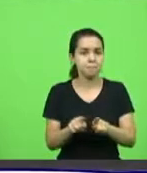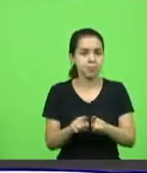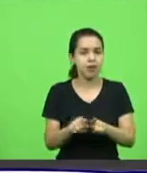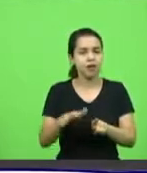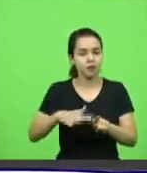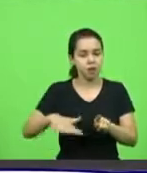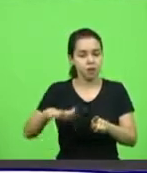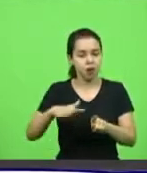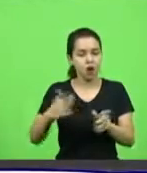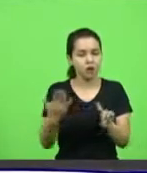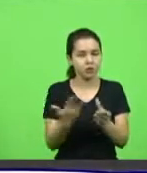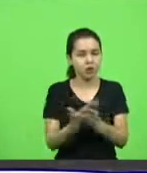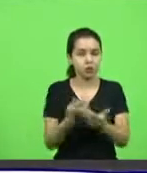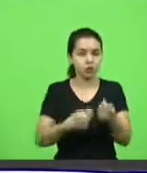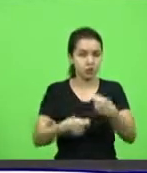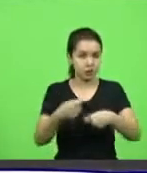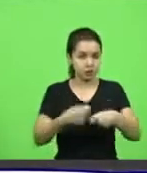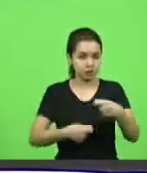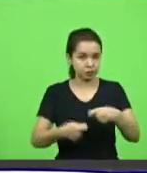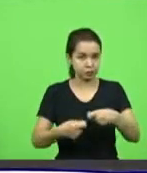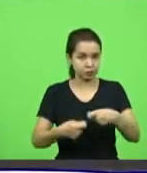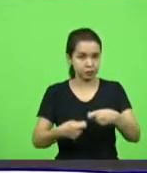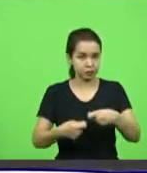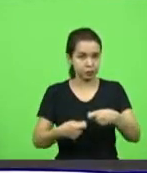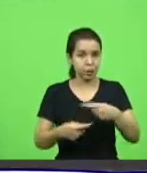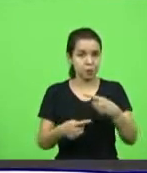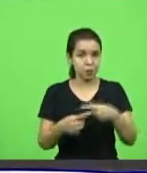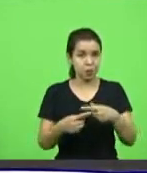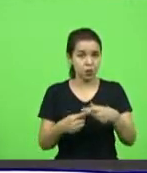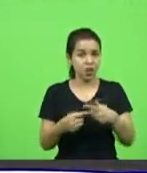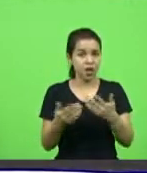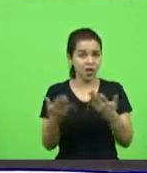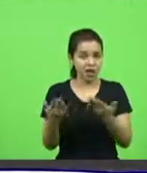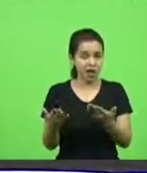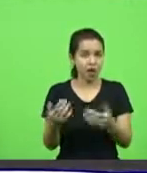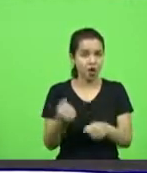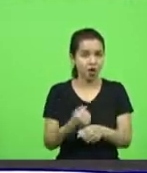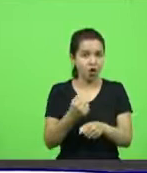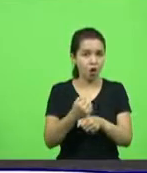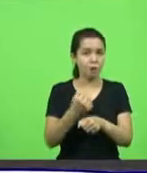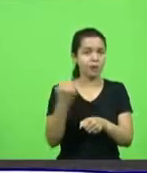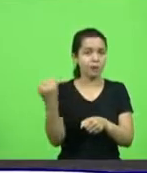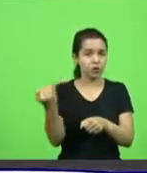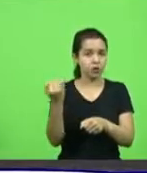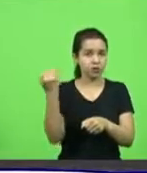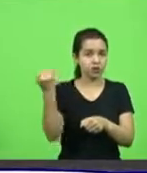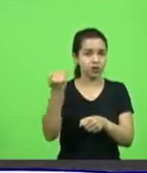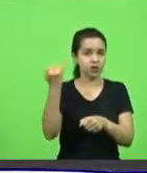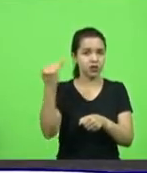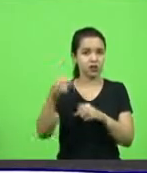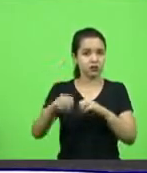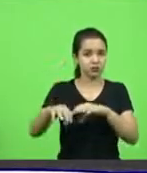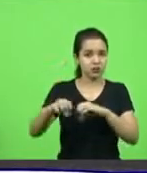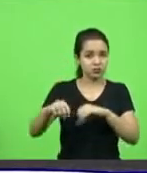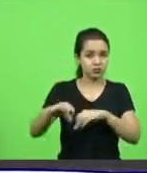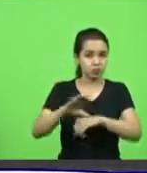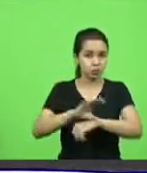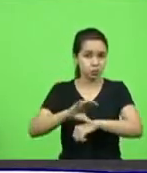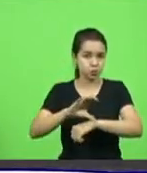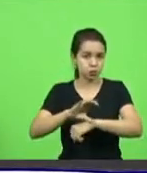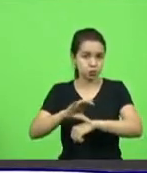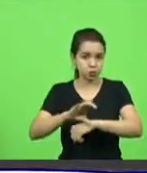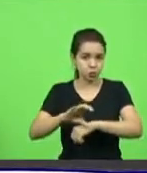si porque não é admissível que uma obra tão importante de ensino profissionalizante de ensino